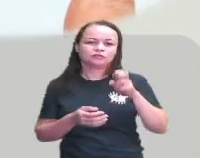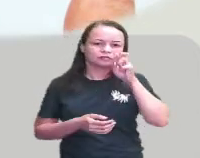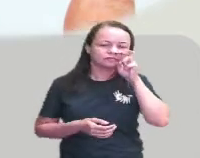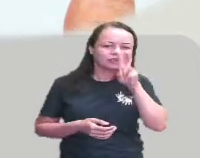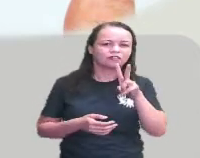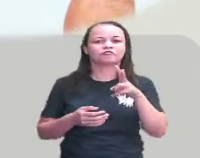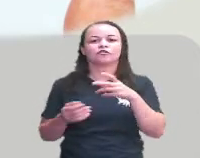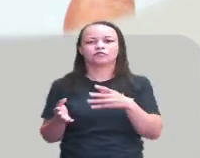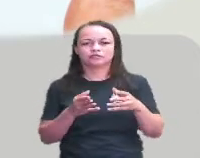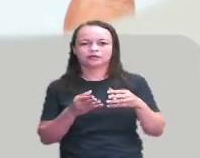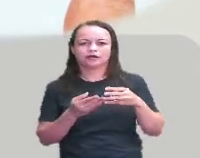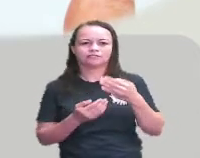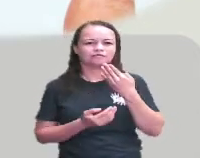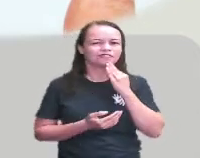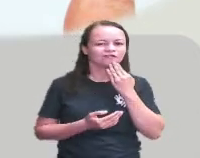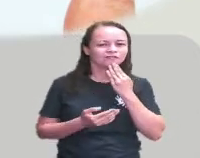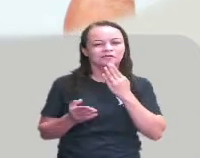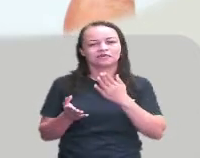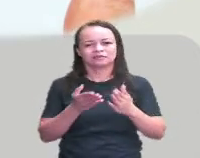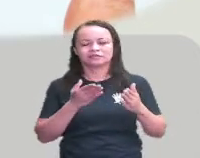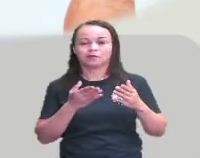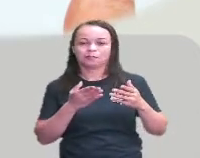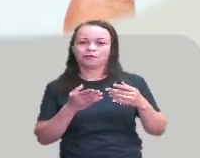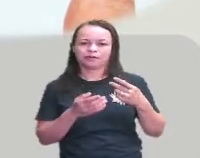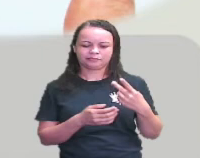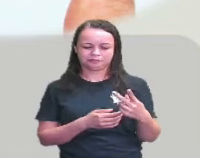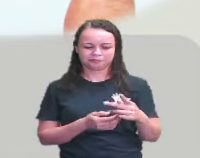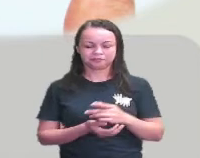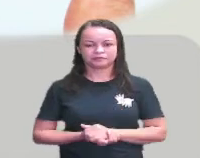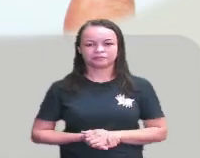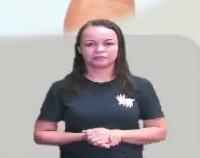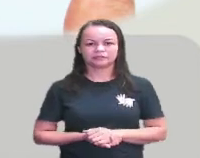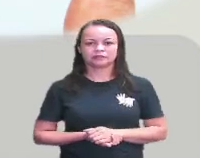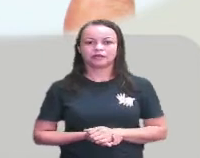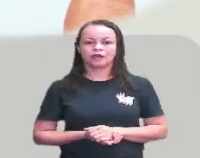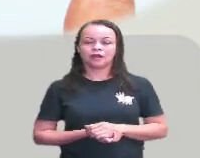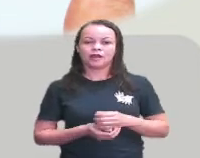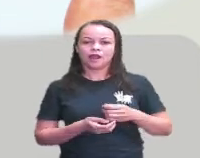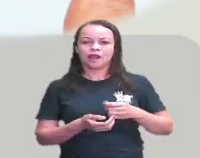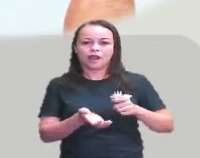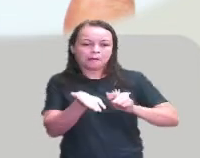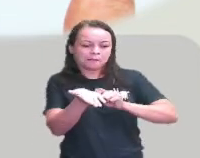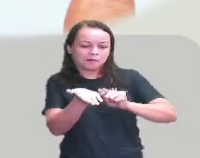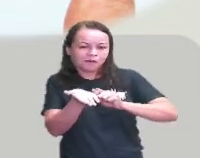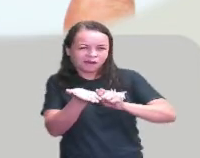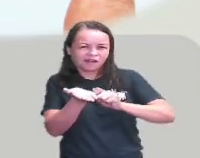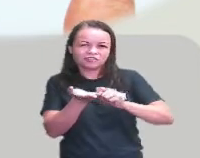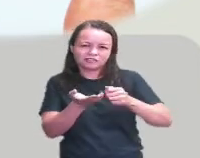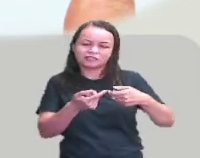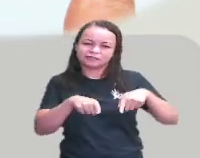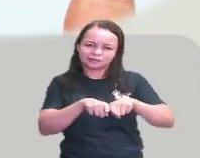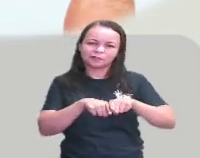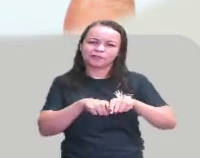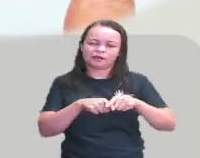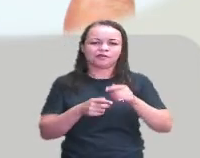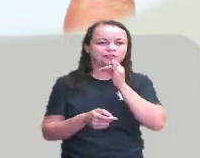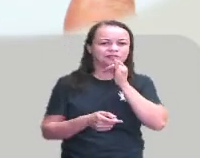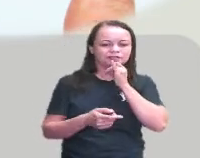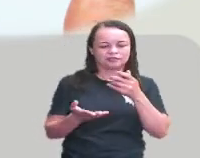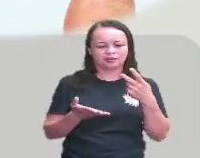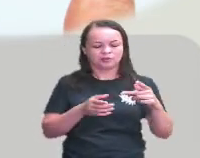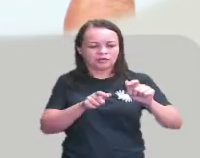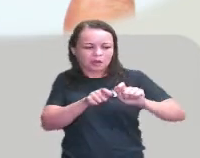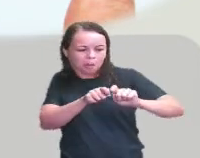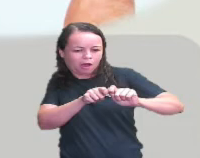da deformação para de atuar. A borracha é um exemplo de material elástico. Ao puxar um